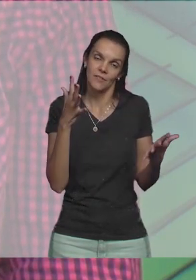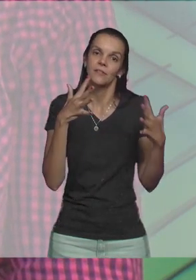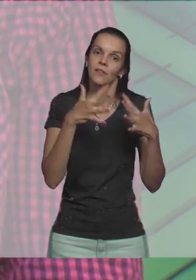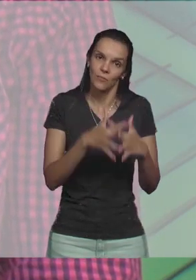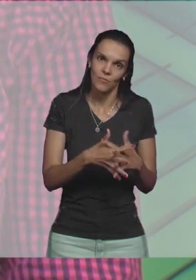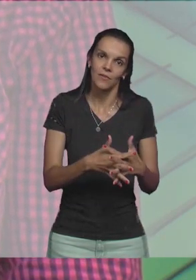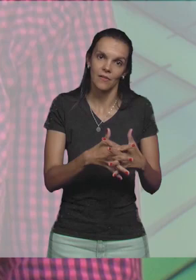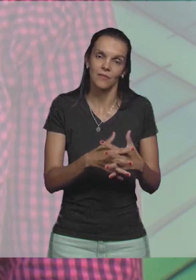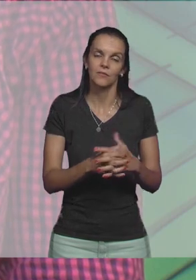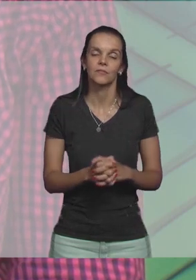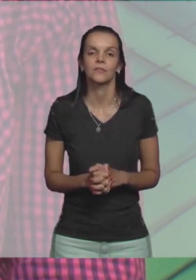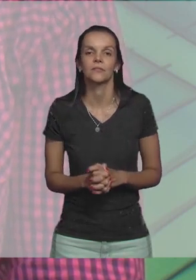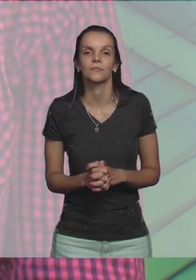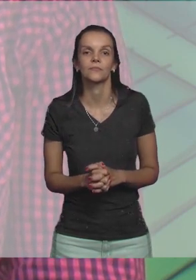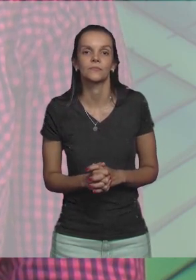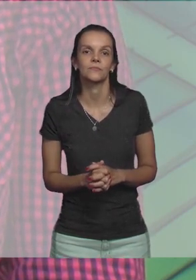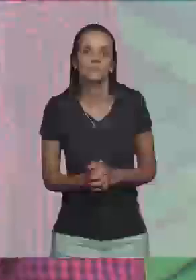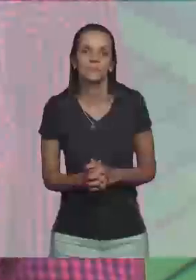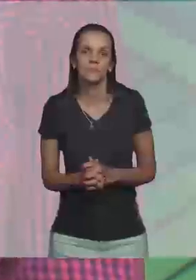complicado. E a gente consegue